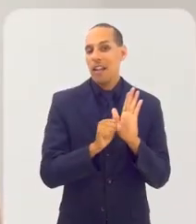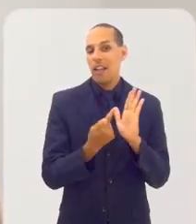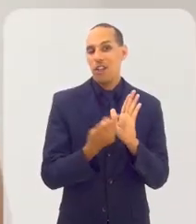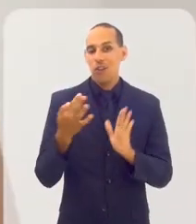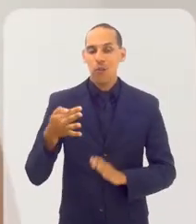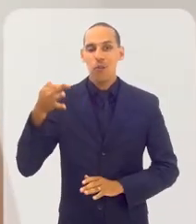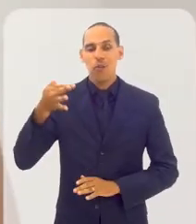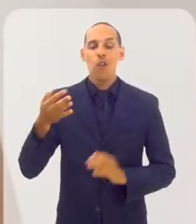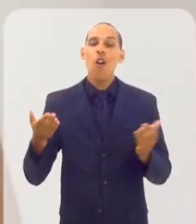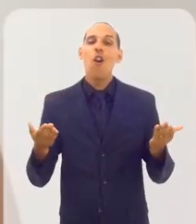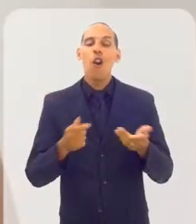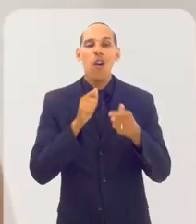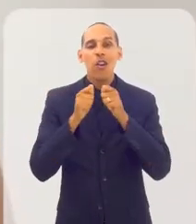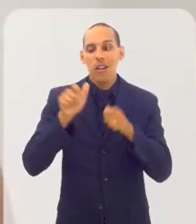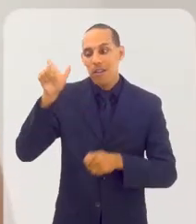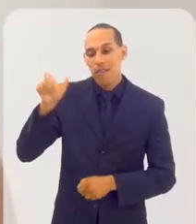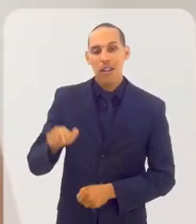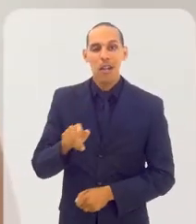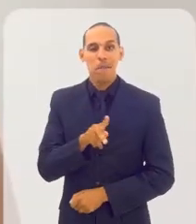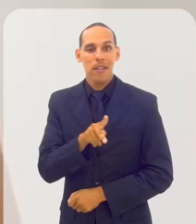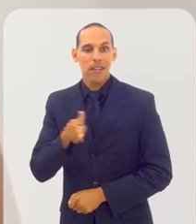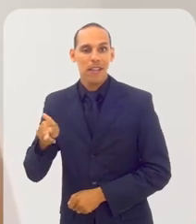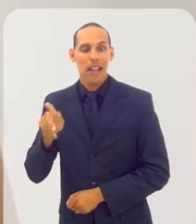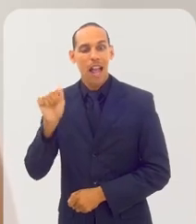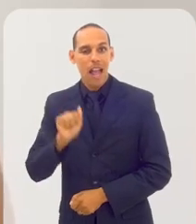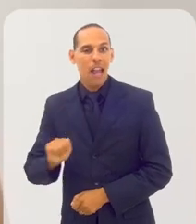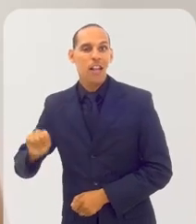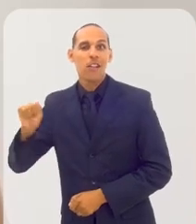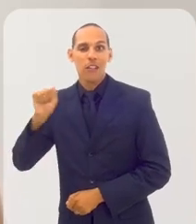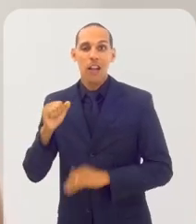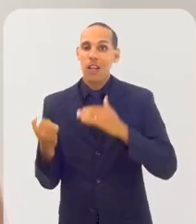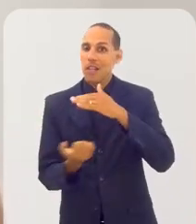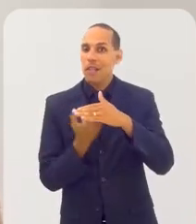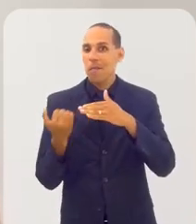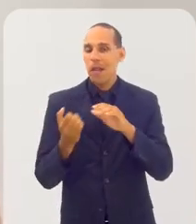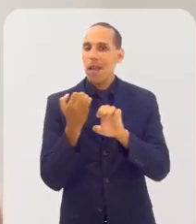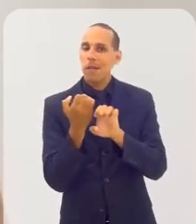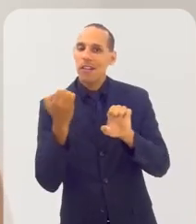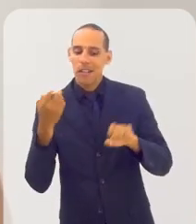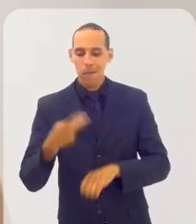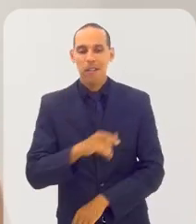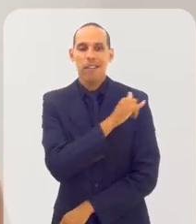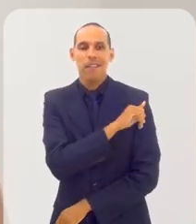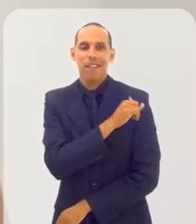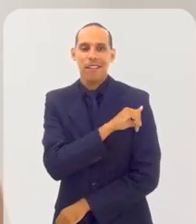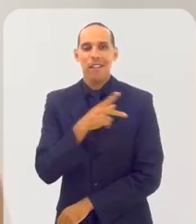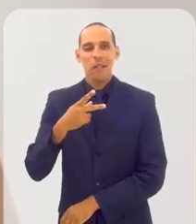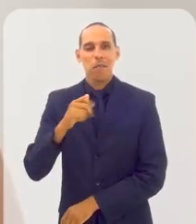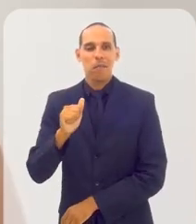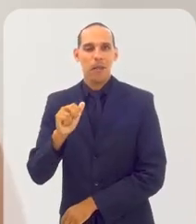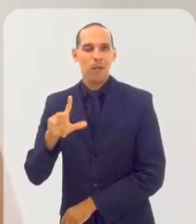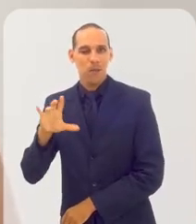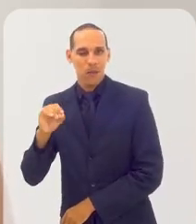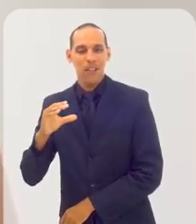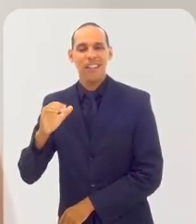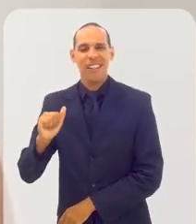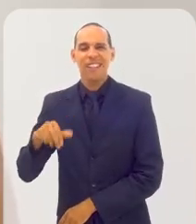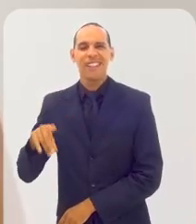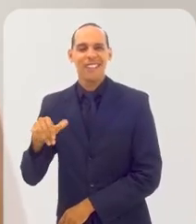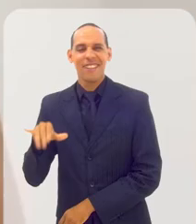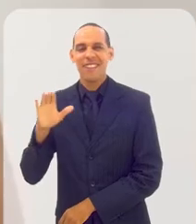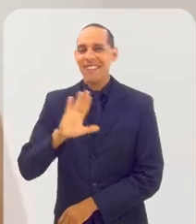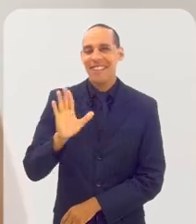Agenda de Futuro de hoje traz como entrevistado o presidente da Associação das Empresas de Engenharia do Rio de Janeiro, Paulo Kendi.